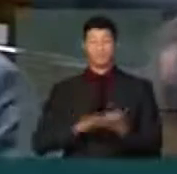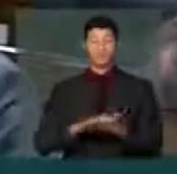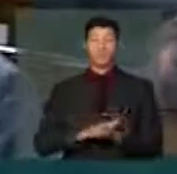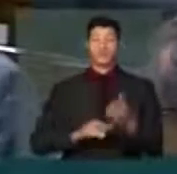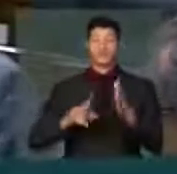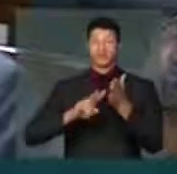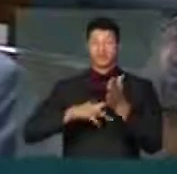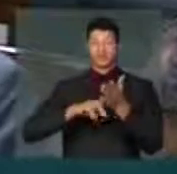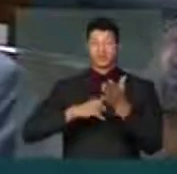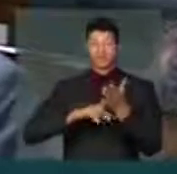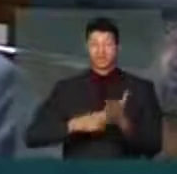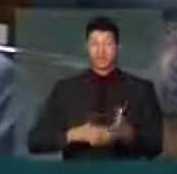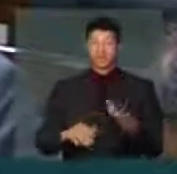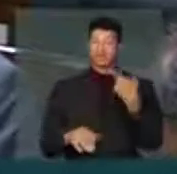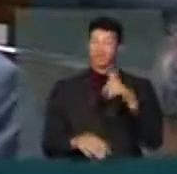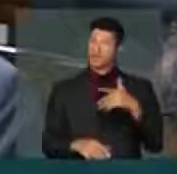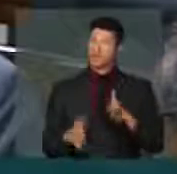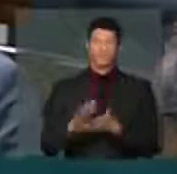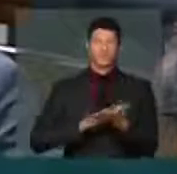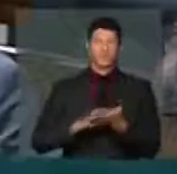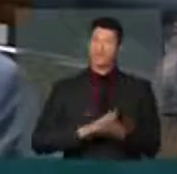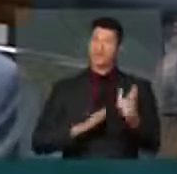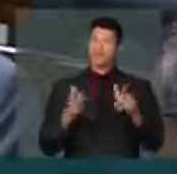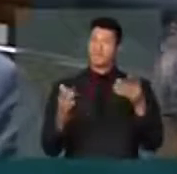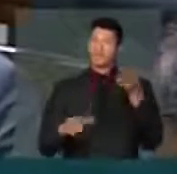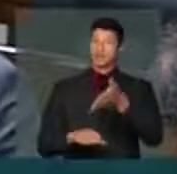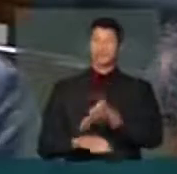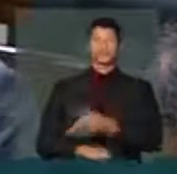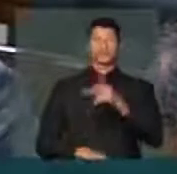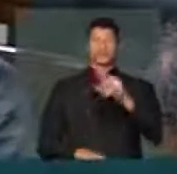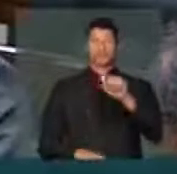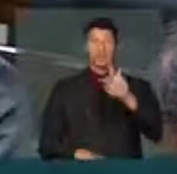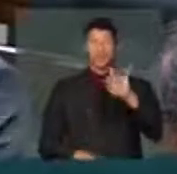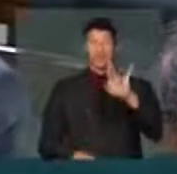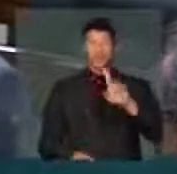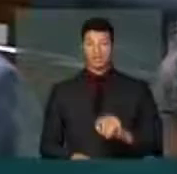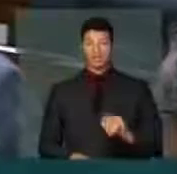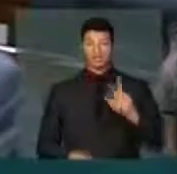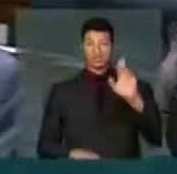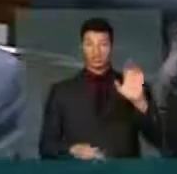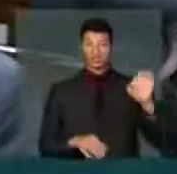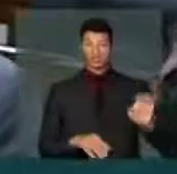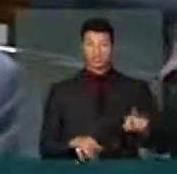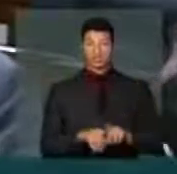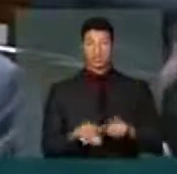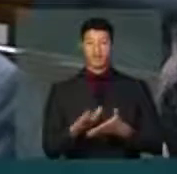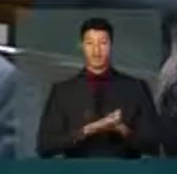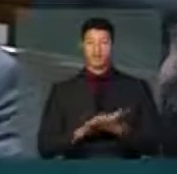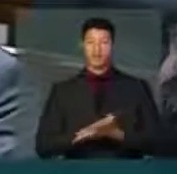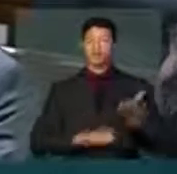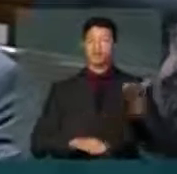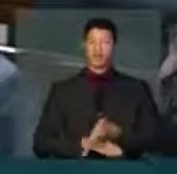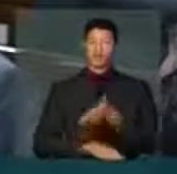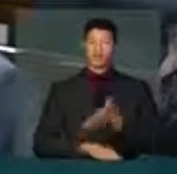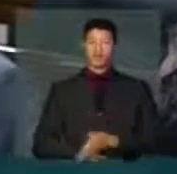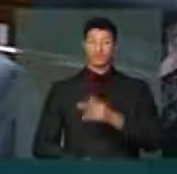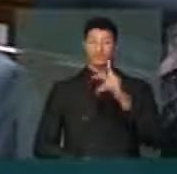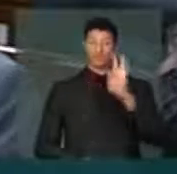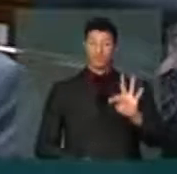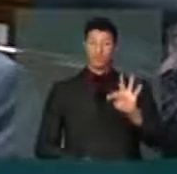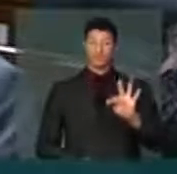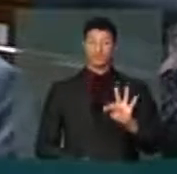dos sindicatos, sem nenhuma participação dos partidos radicais de esquerda, sem nenhuma participação do